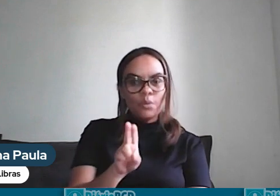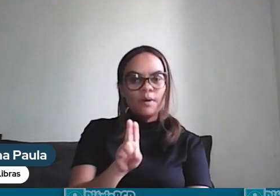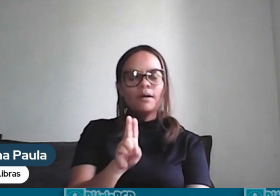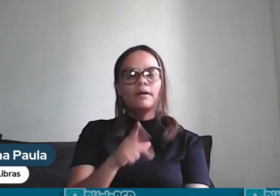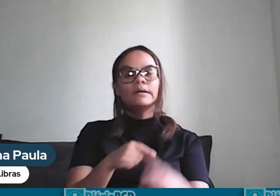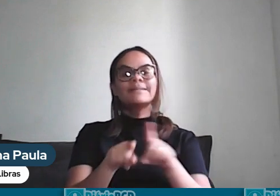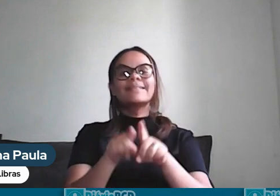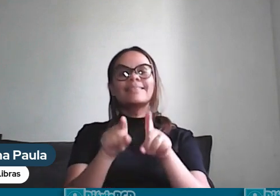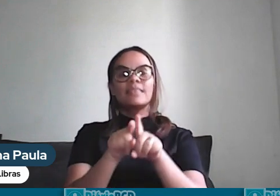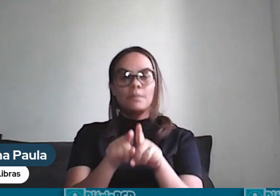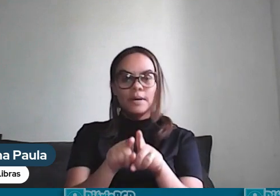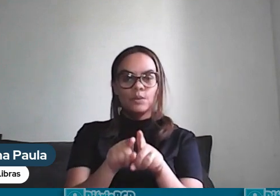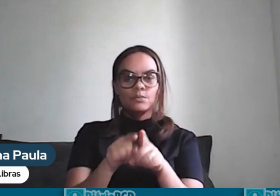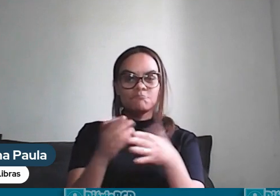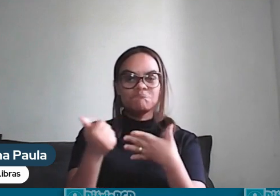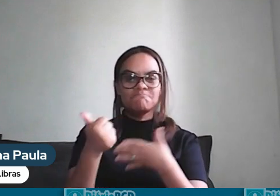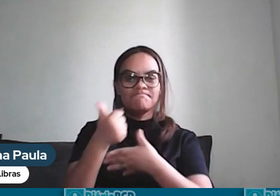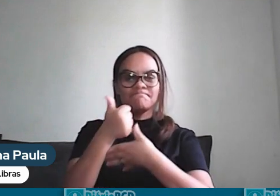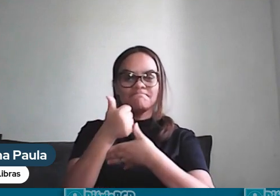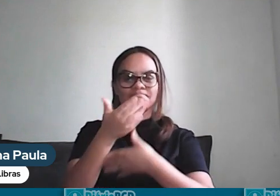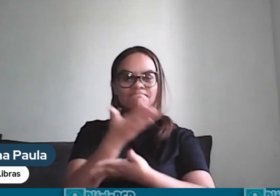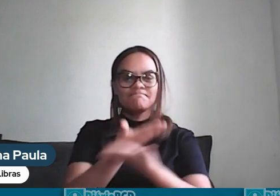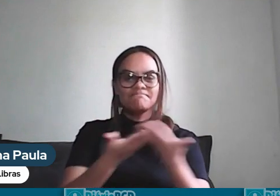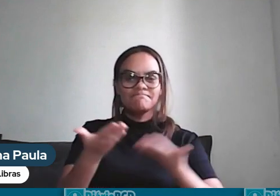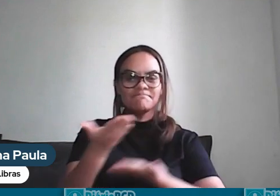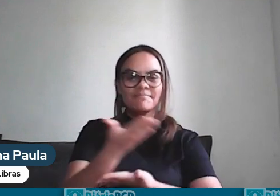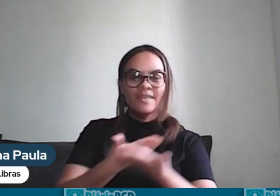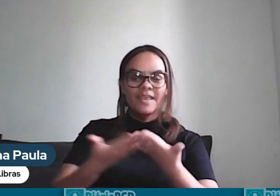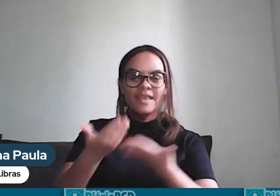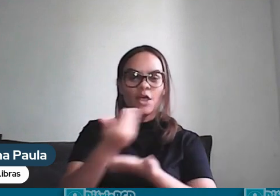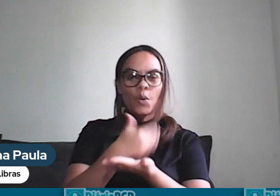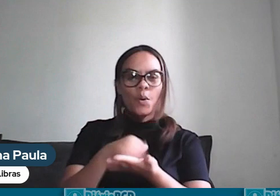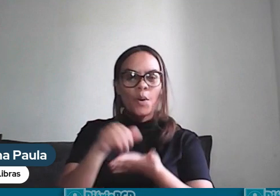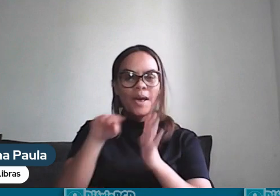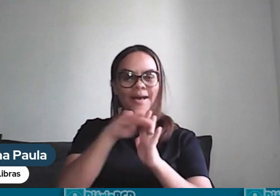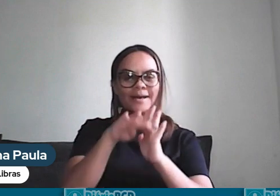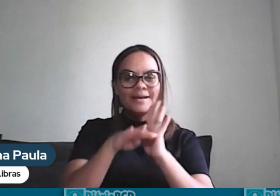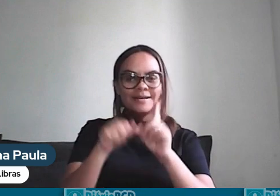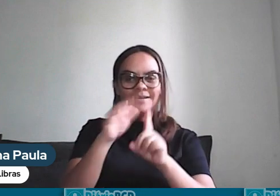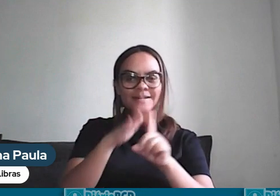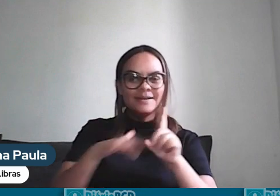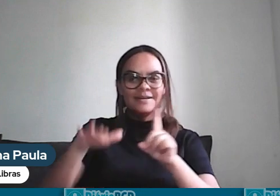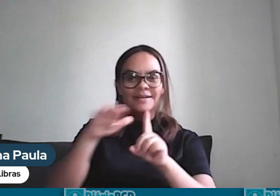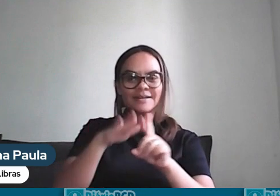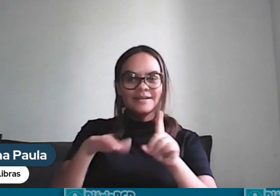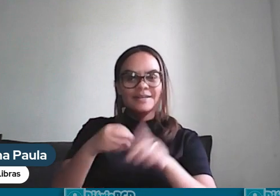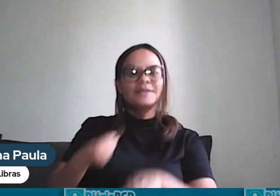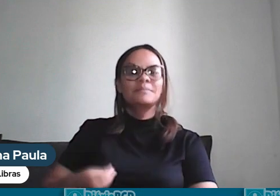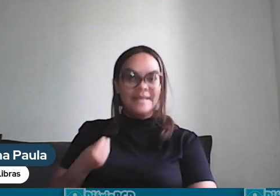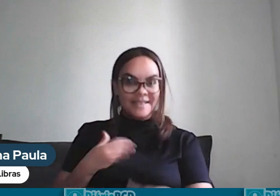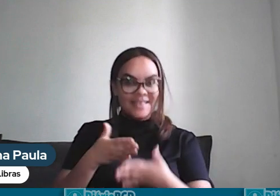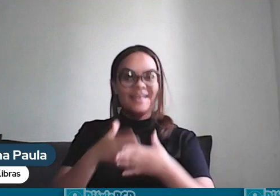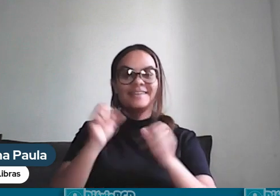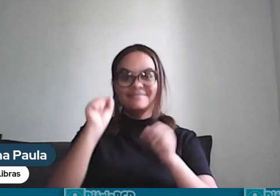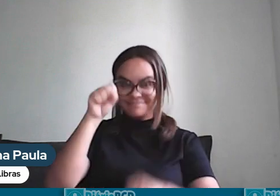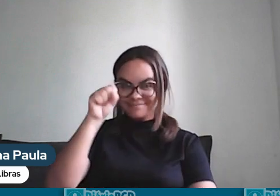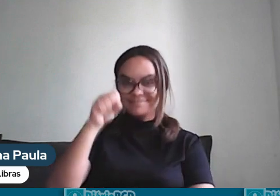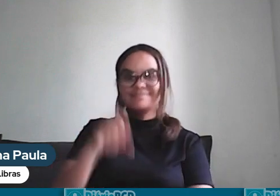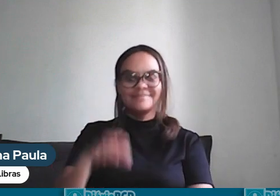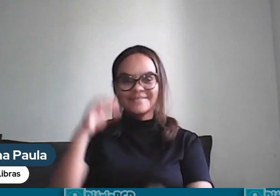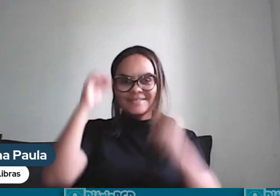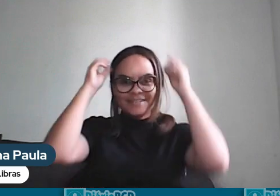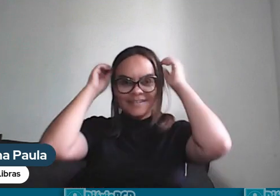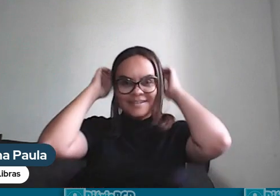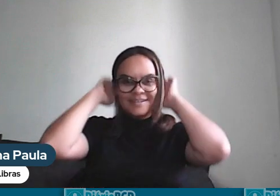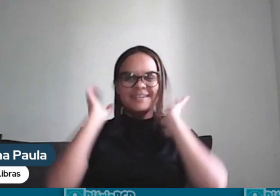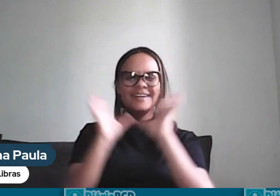foi a principal articuladora da agenda social, hoje conhecida como Viver Sem Limites, e realização de